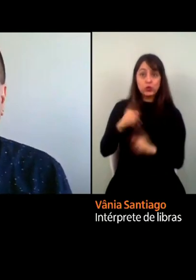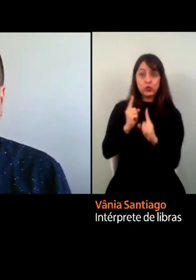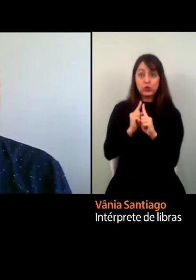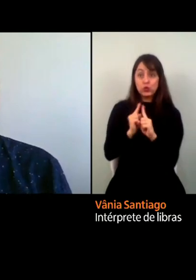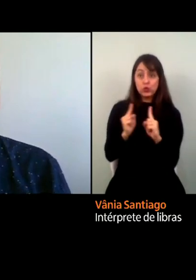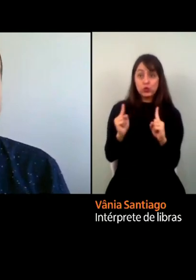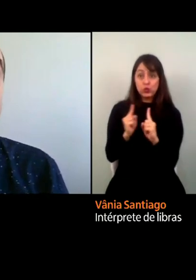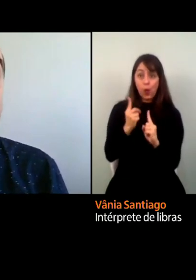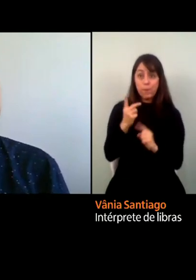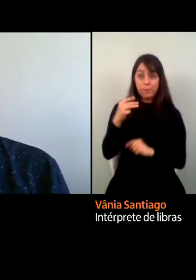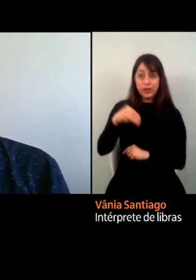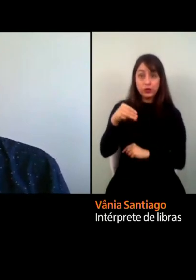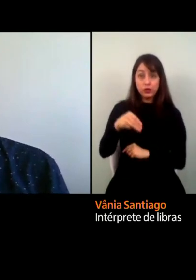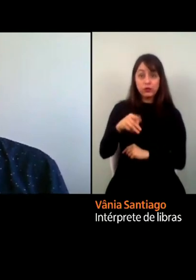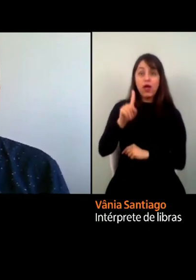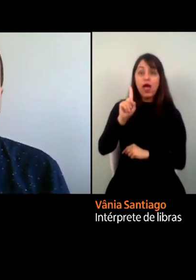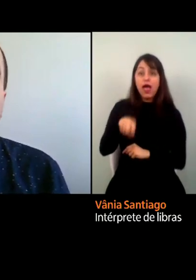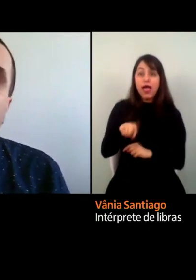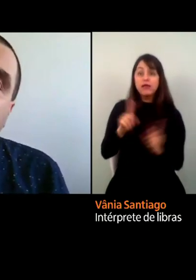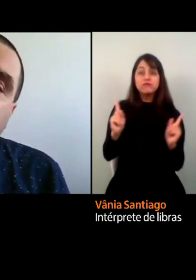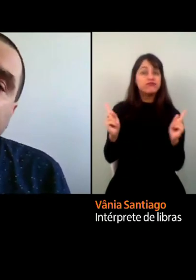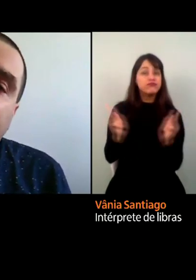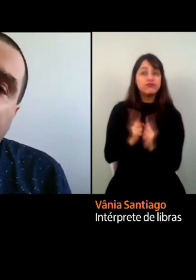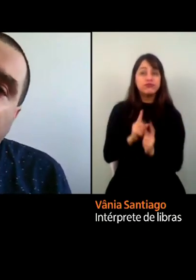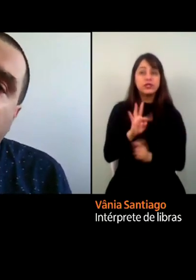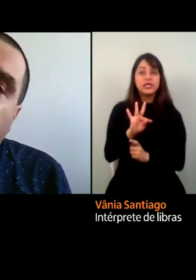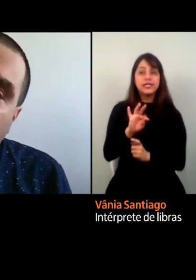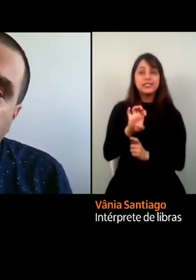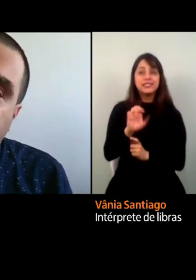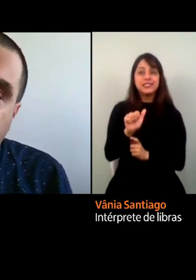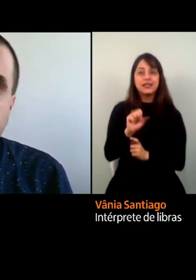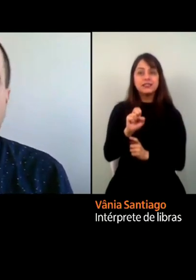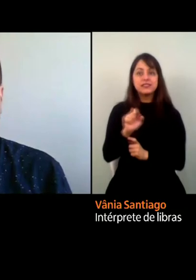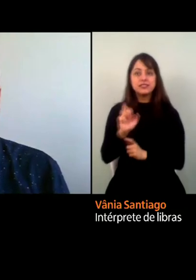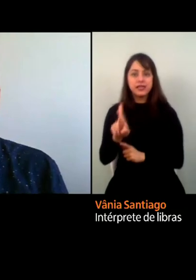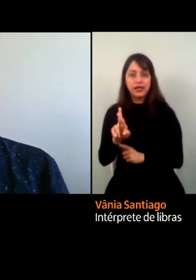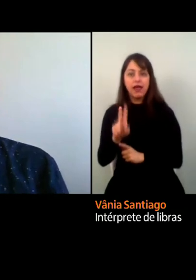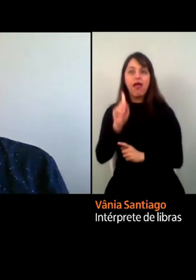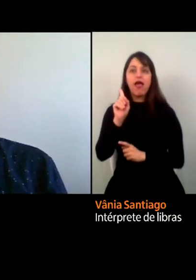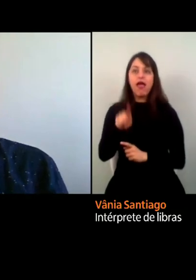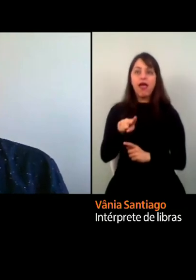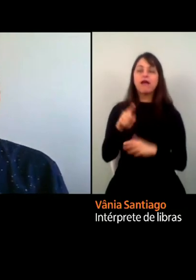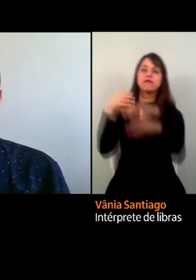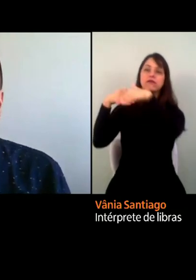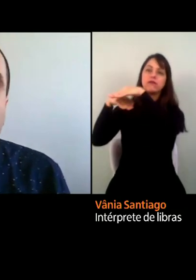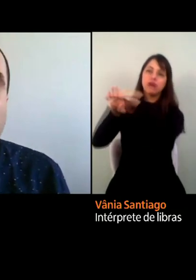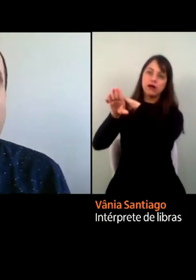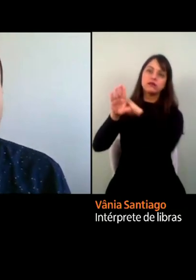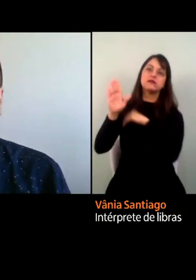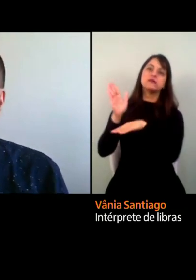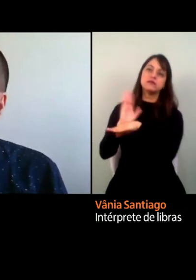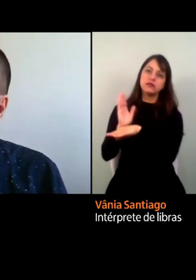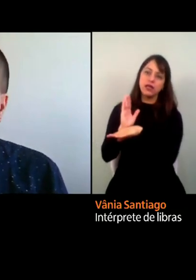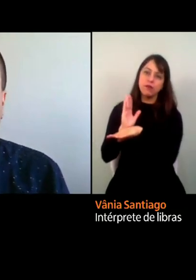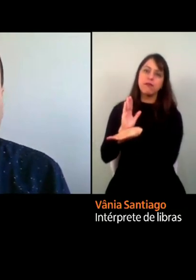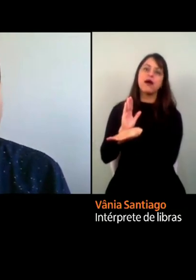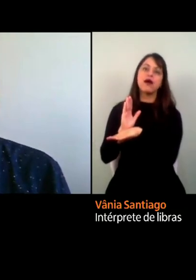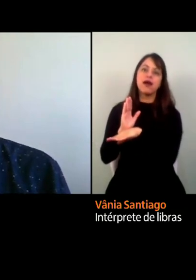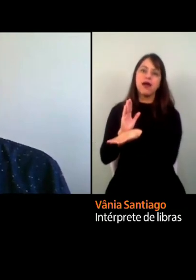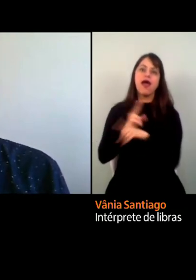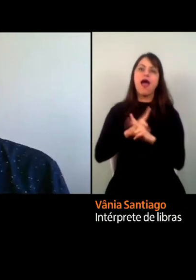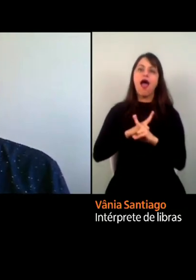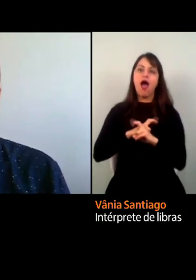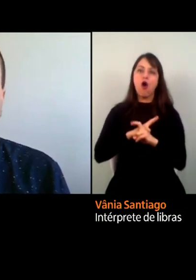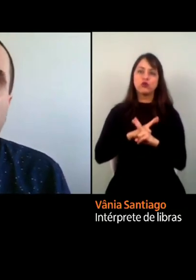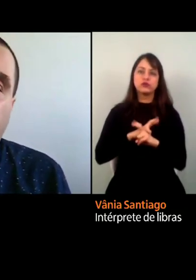um teaser para uma das 2 cinematecas de Viena, na Áustria. Num jogo especular e